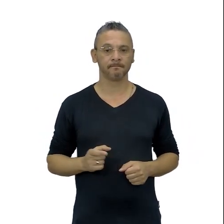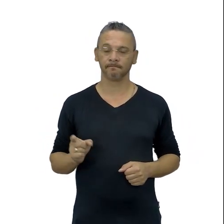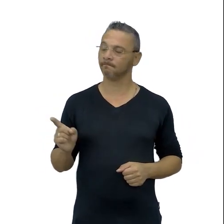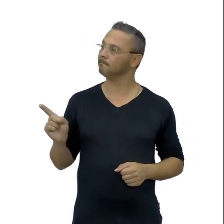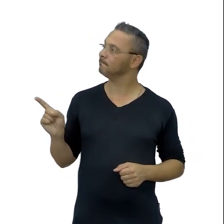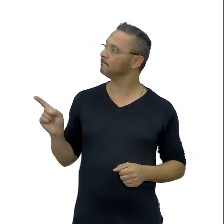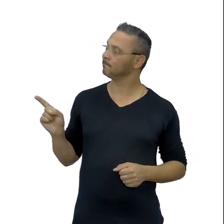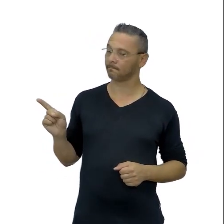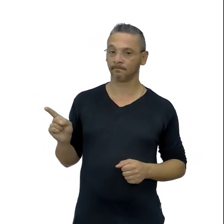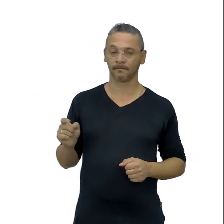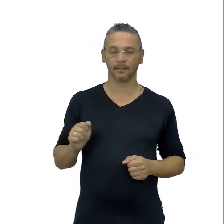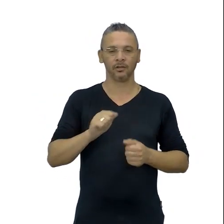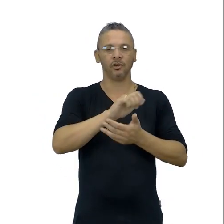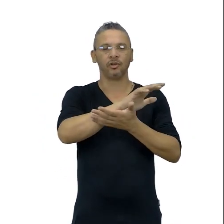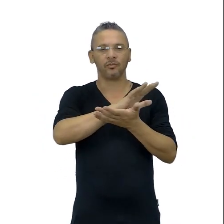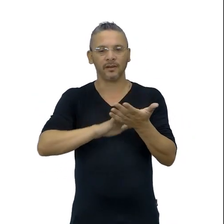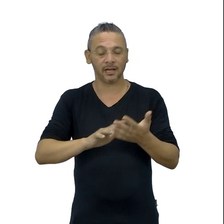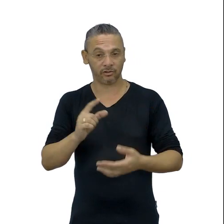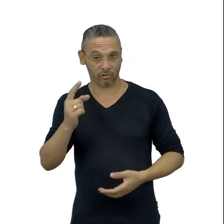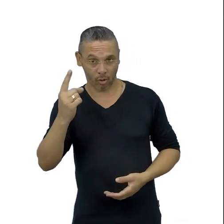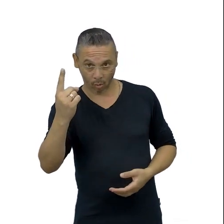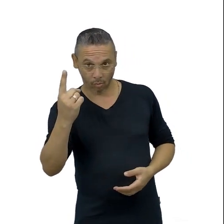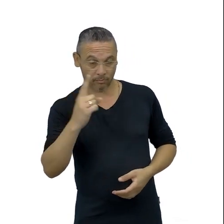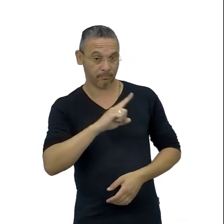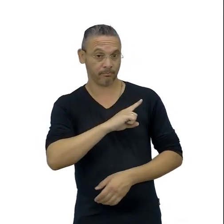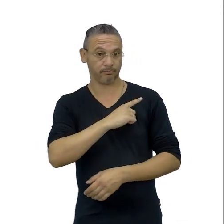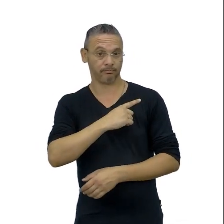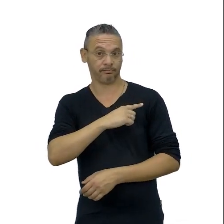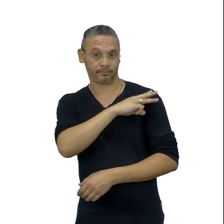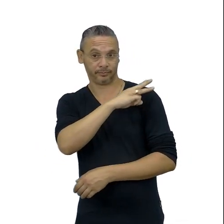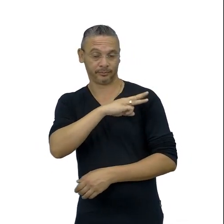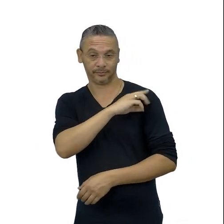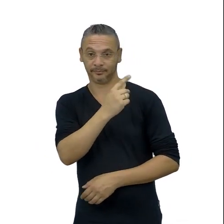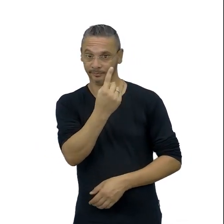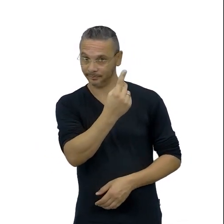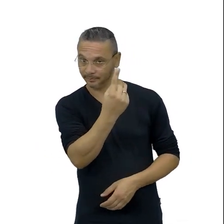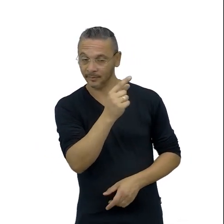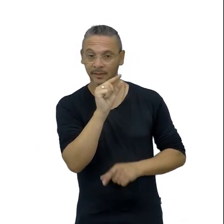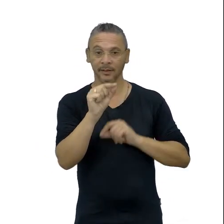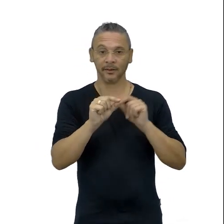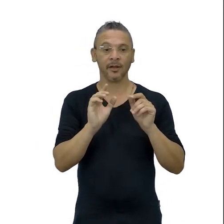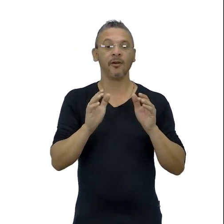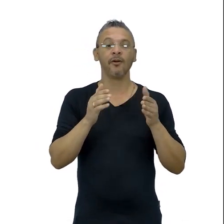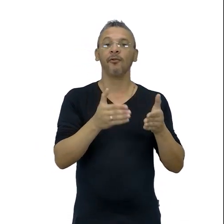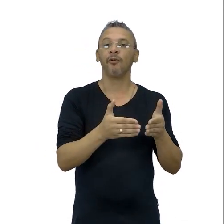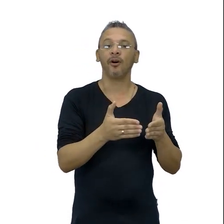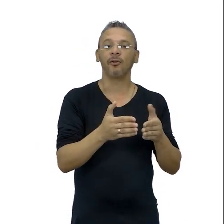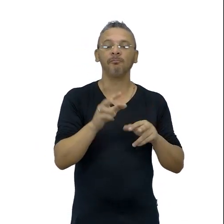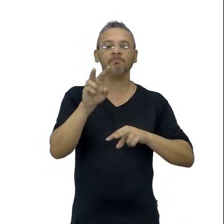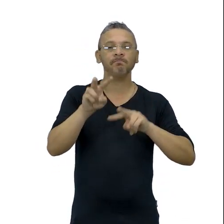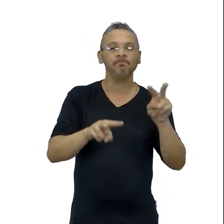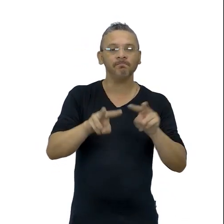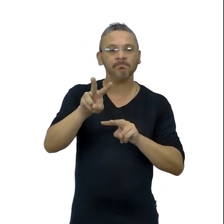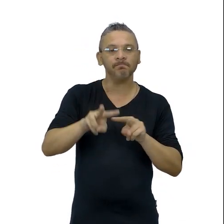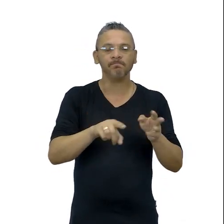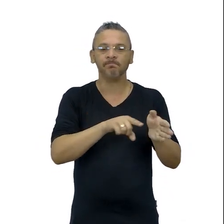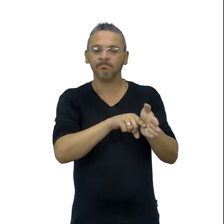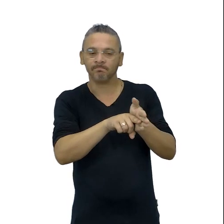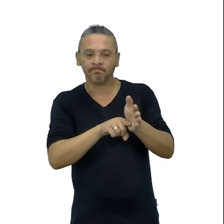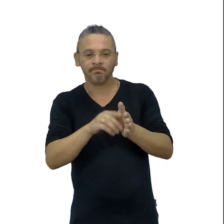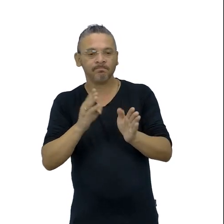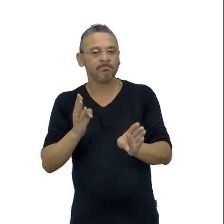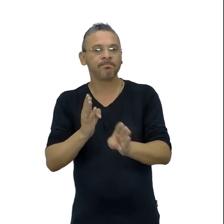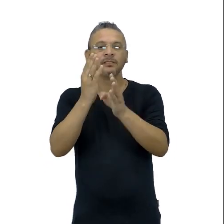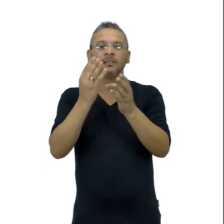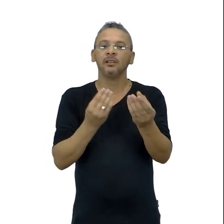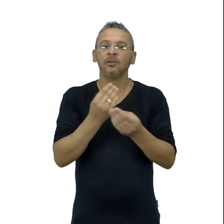A sequência de atividades 1 da primeira série, ela tem como foco identificar e analisar